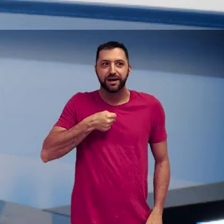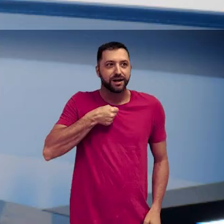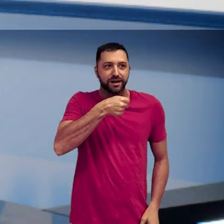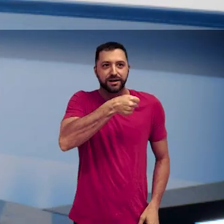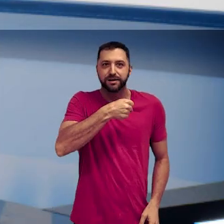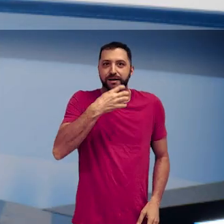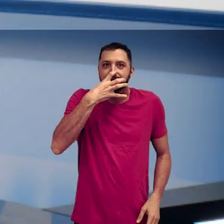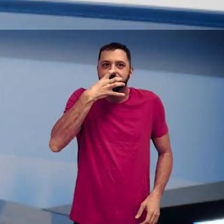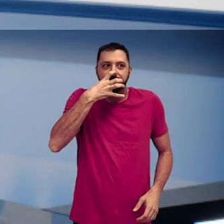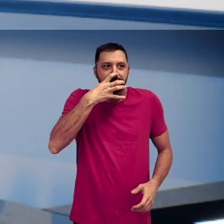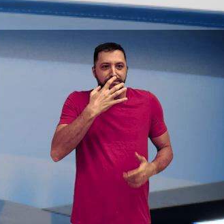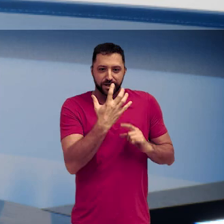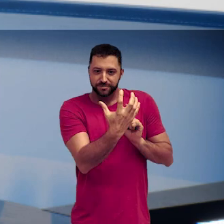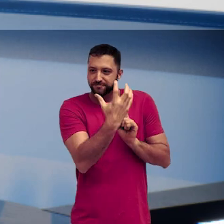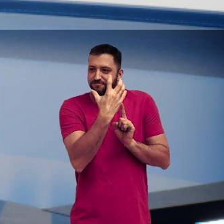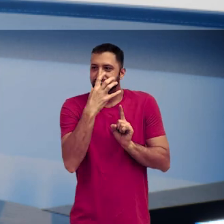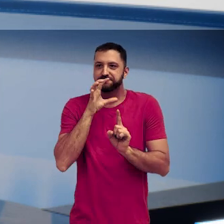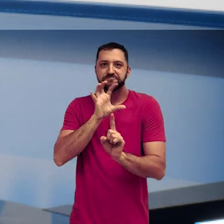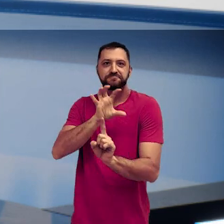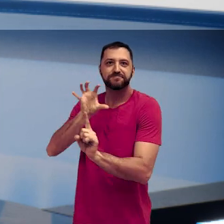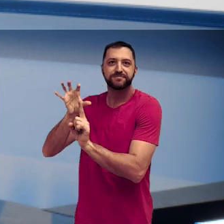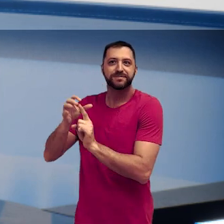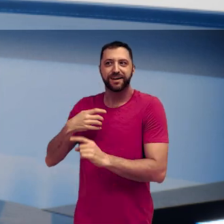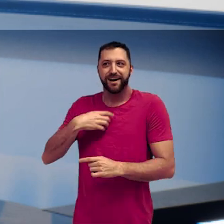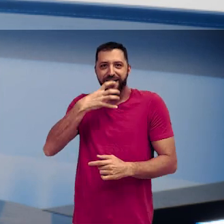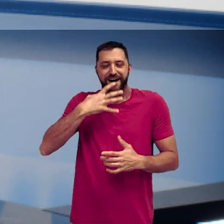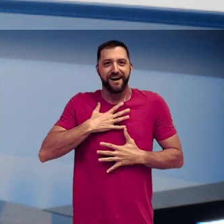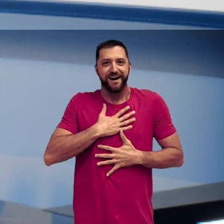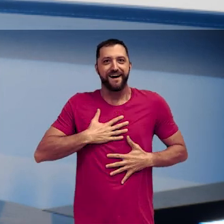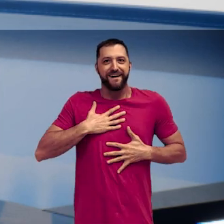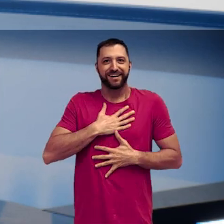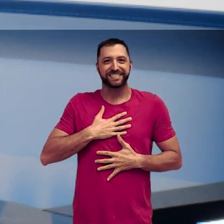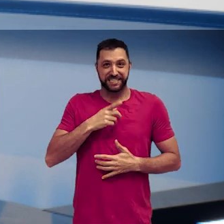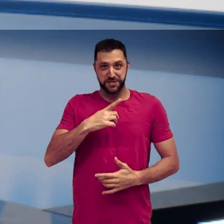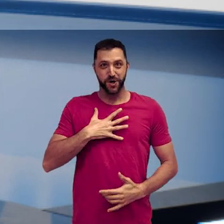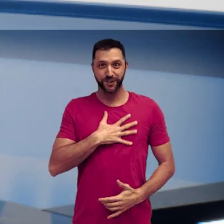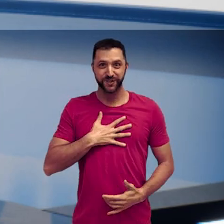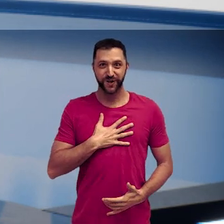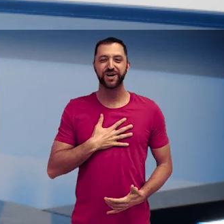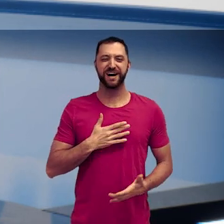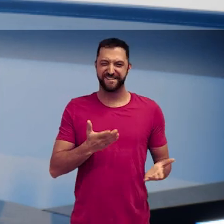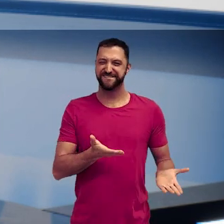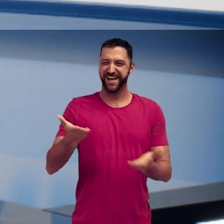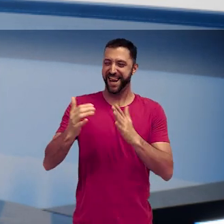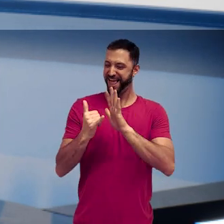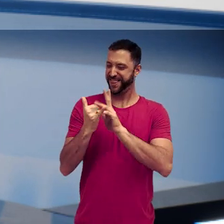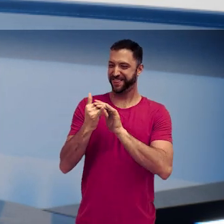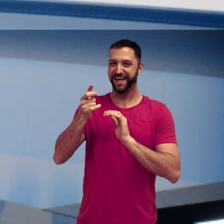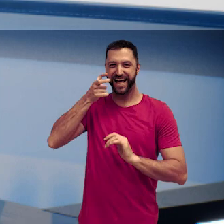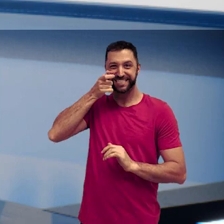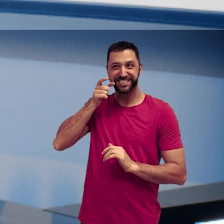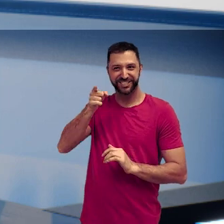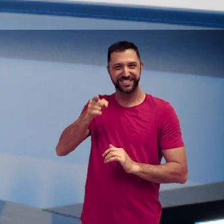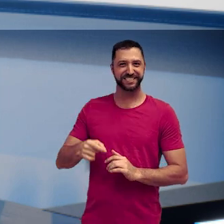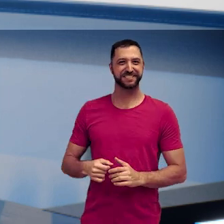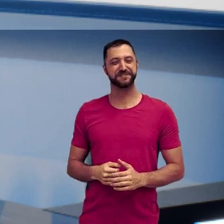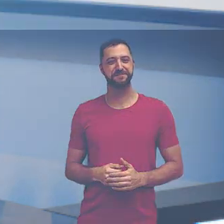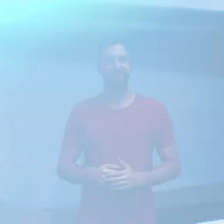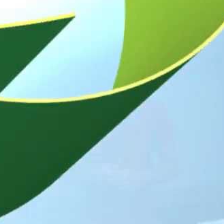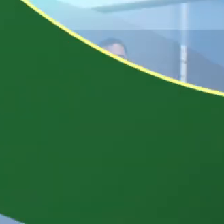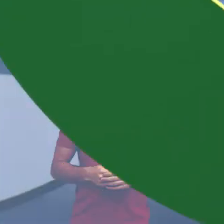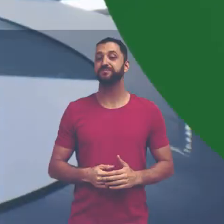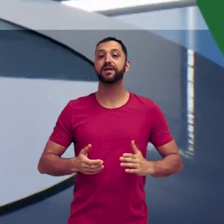Que entrevista inspiradora, eu gostei demais. Se você também curtiu, é só revelar no nosso canal do YouTube,